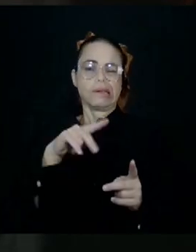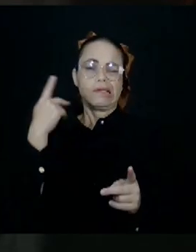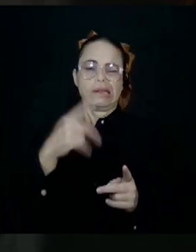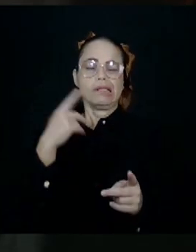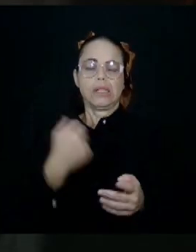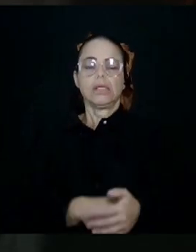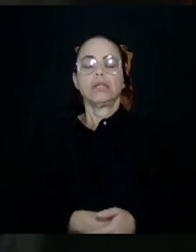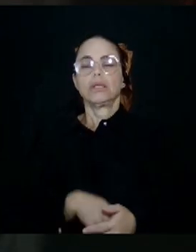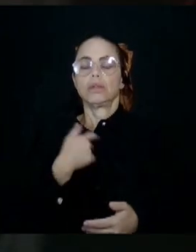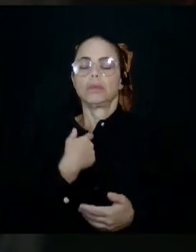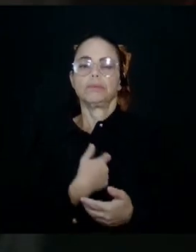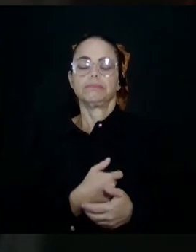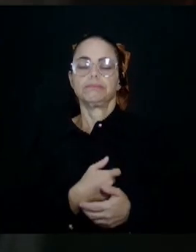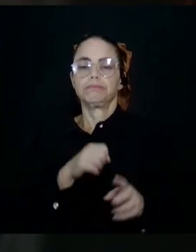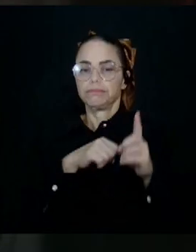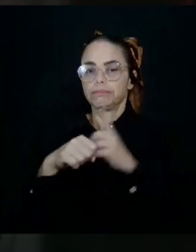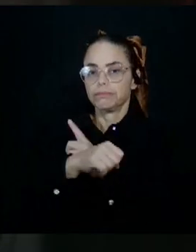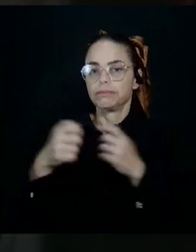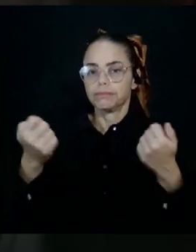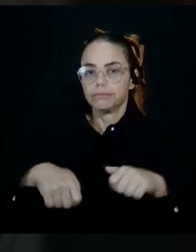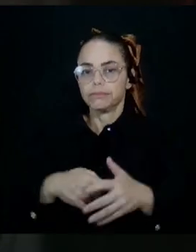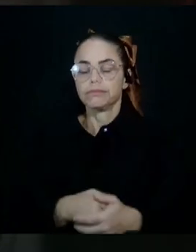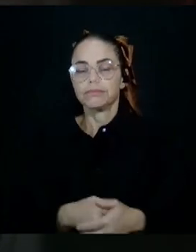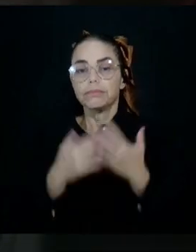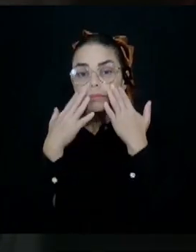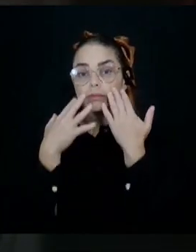para que a sociedade ela enxergue a